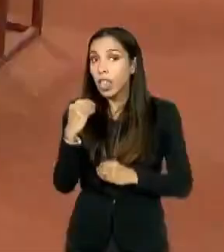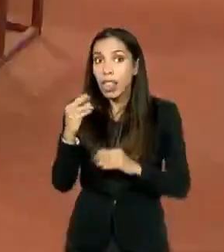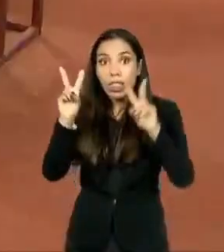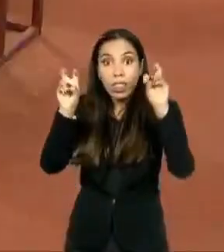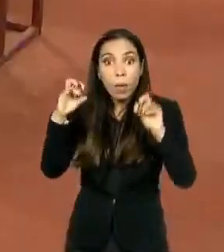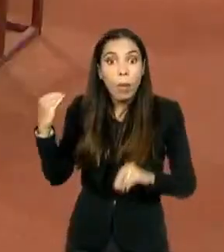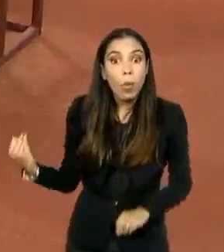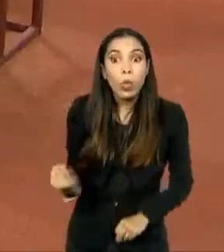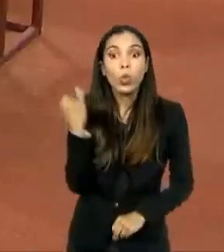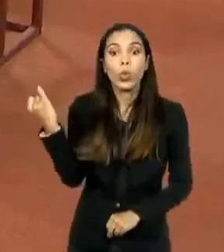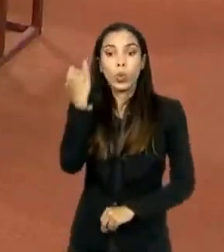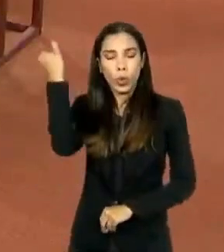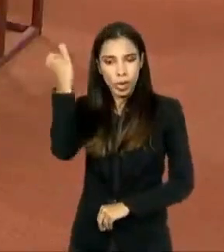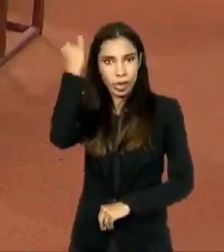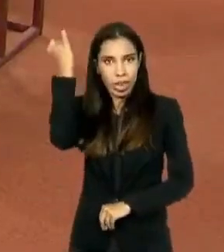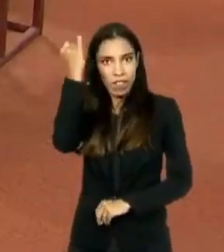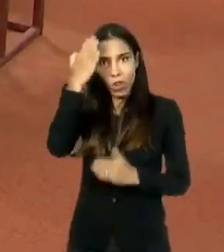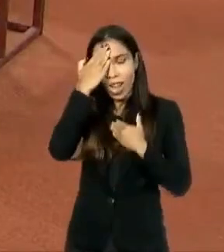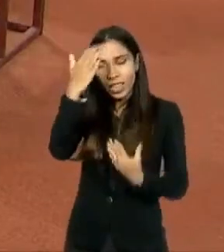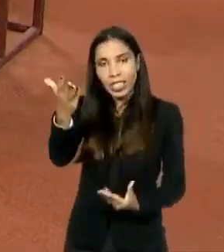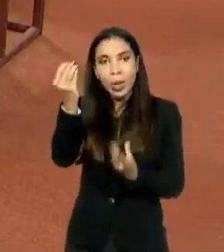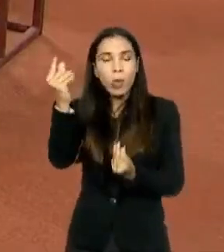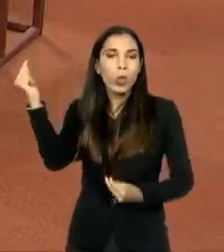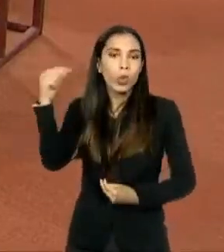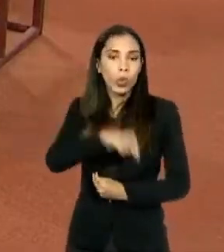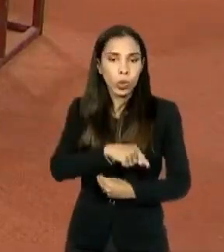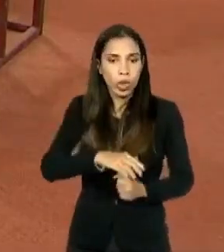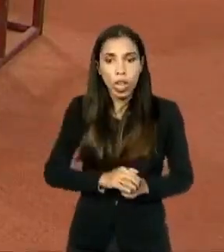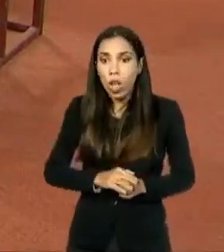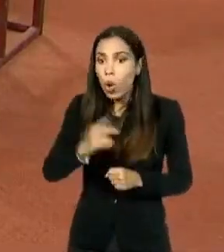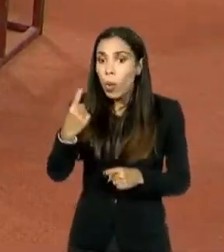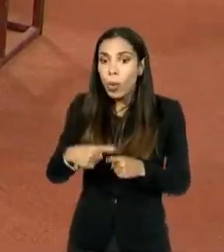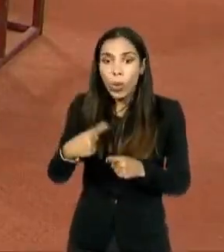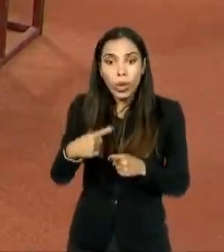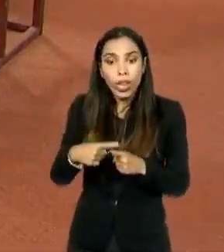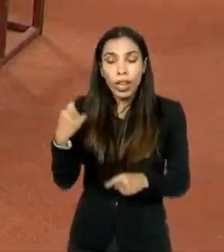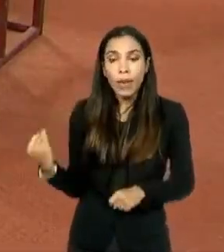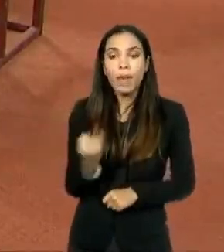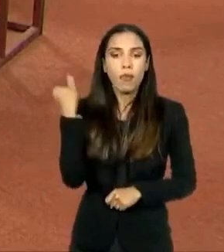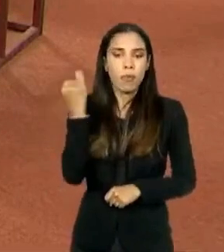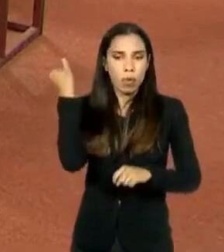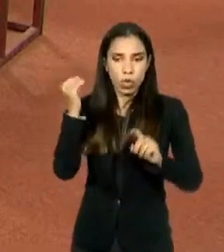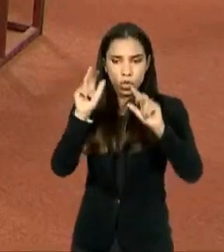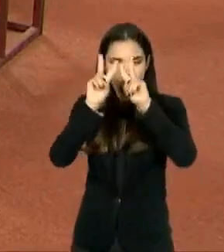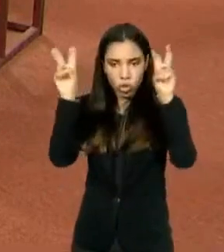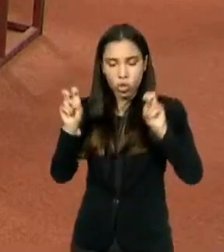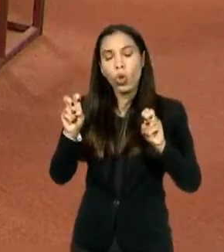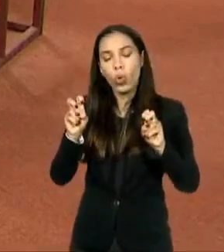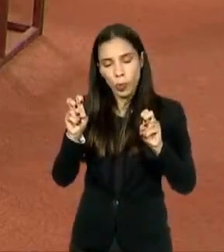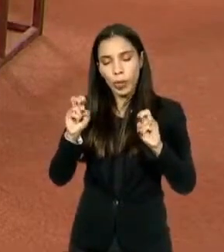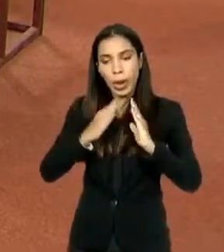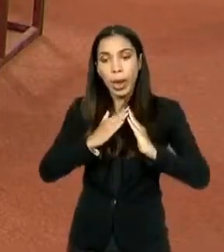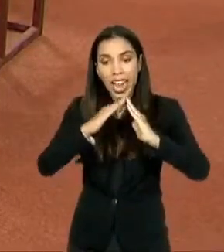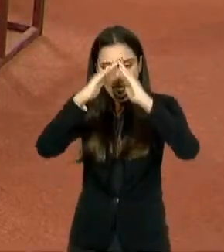vou agradecer demais a sua presença, Marco. Porque nunca foi tão importante a gente falar sobre habitação,